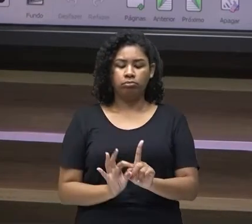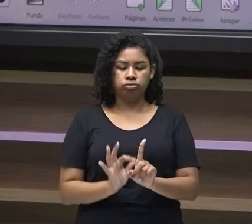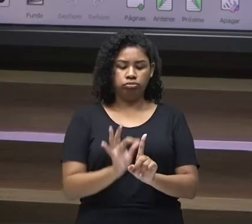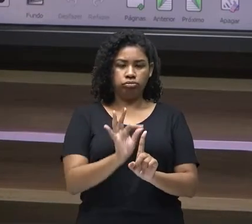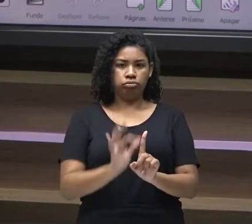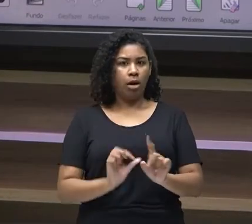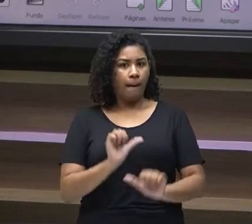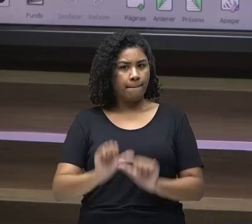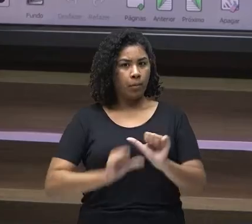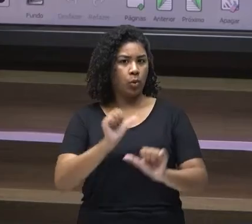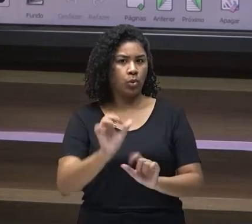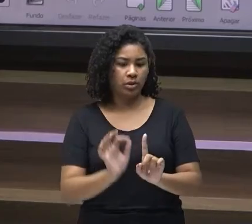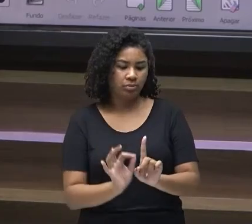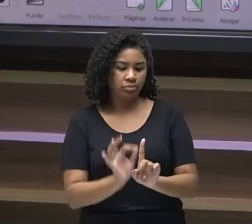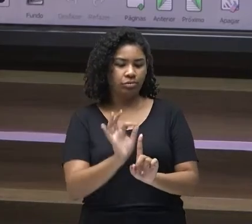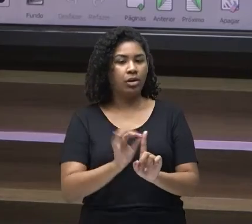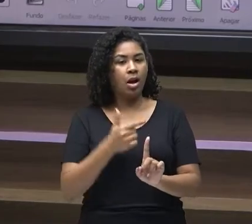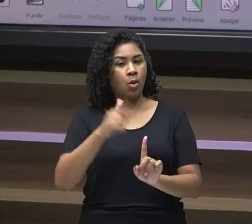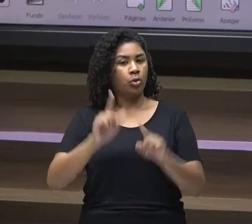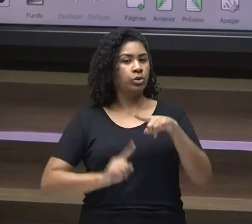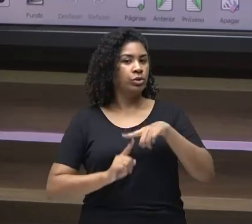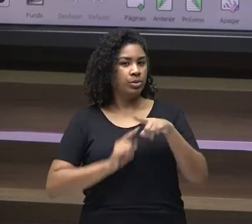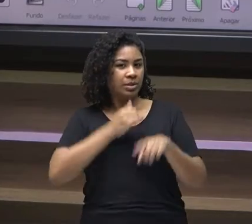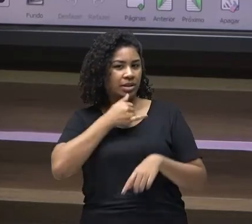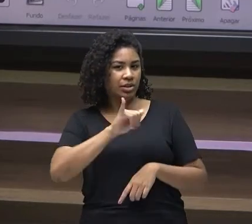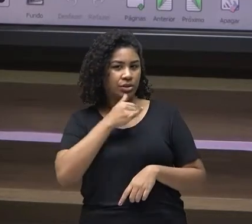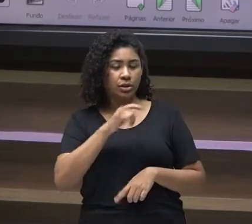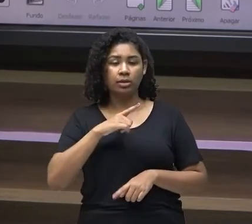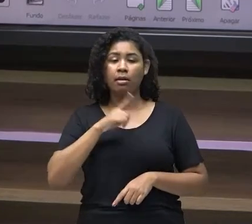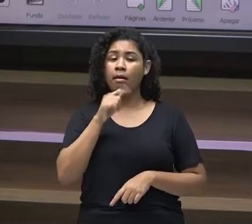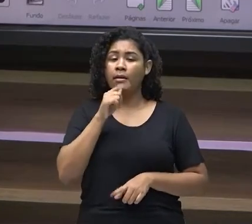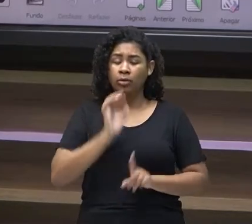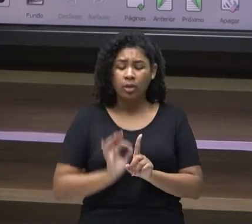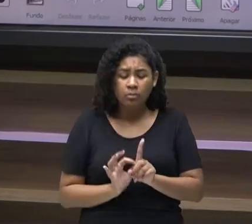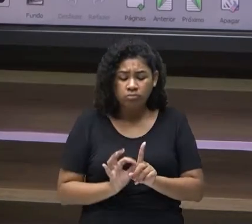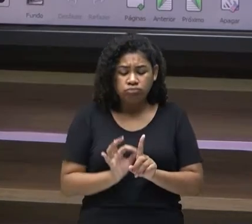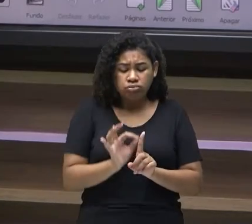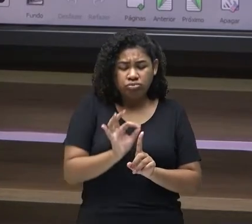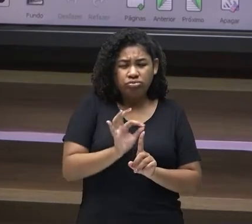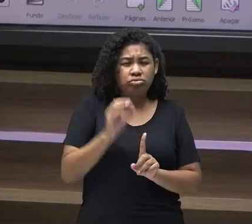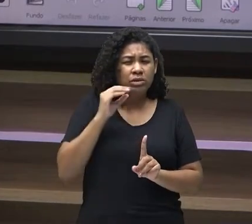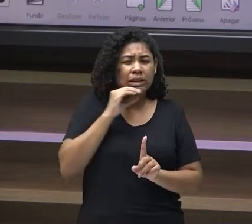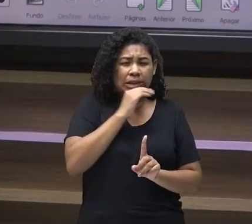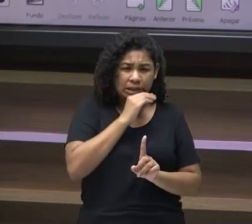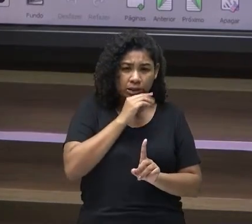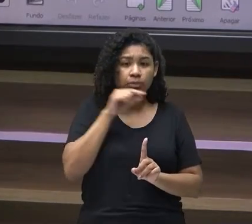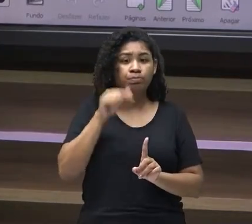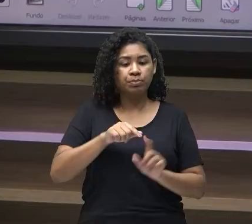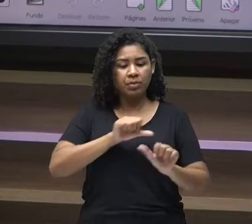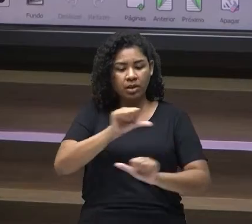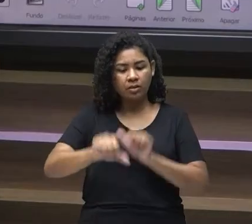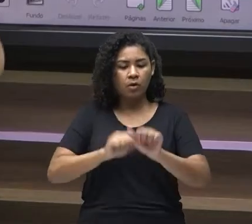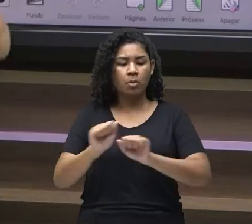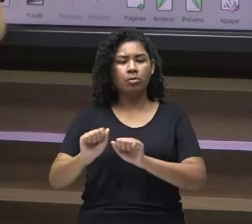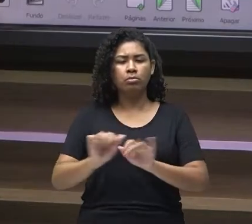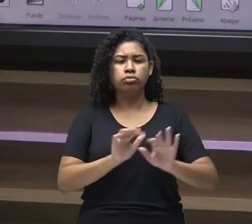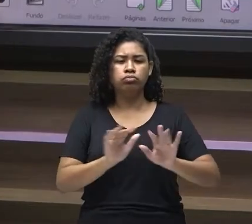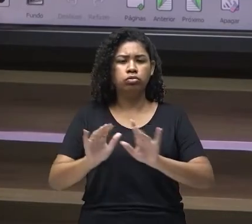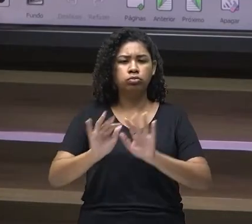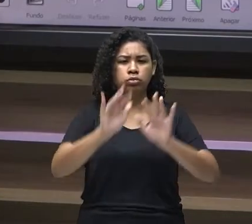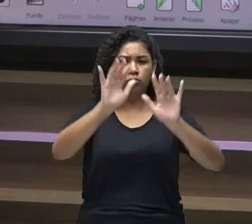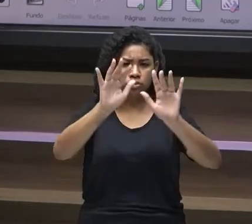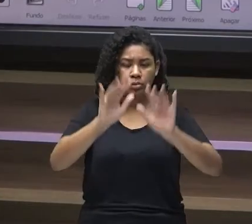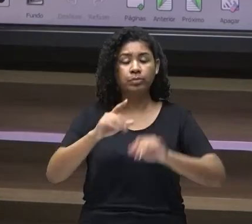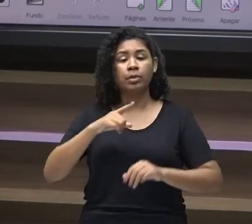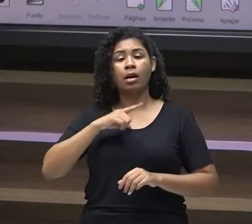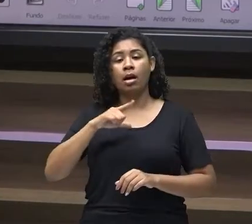de temperatura, onde a água fica numa temperatura elevada e se transforma em vapor. Tem energia mecânica, que é o movimento